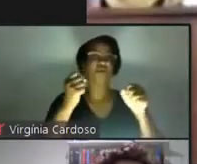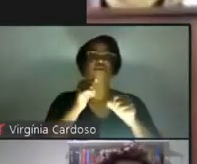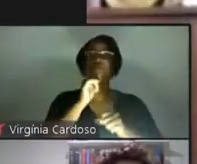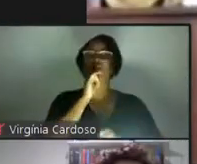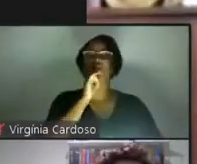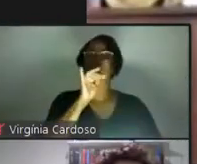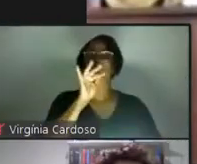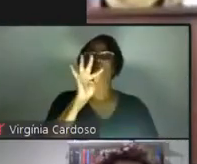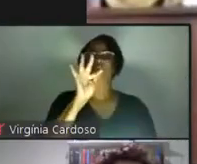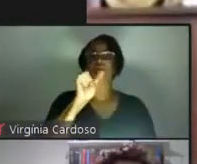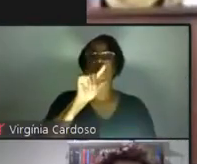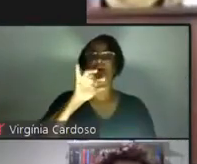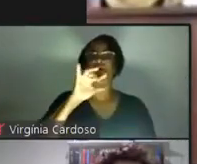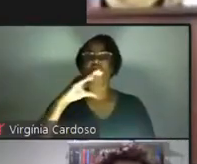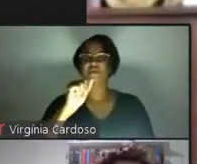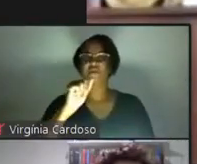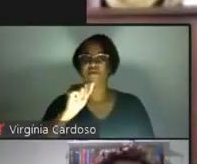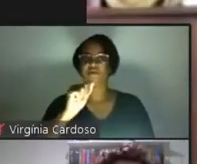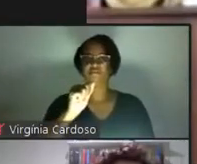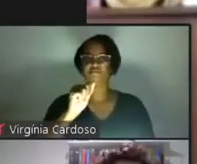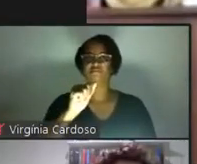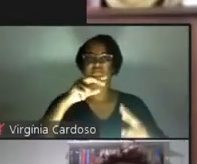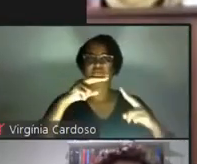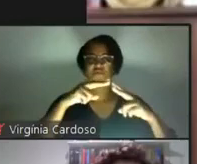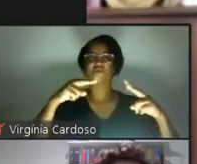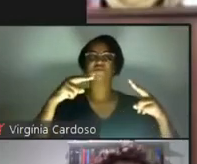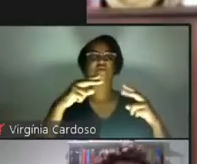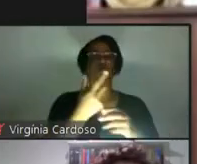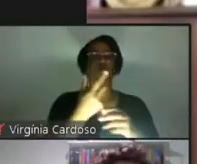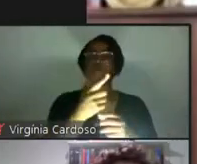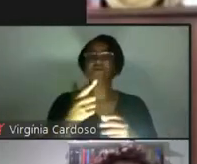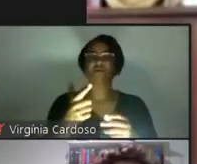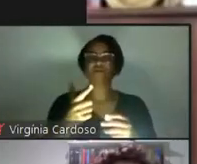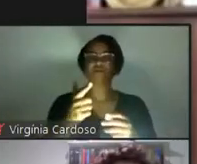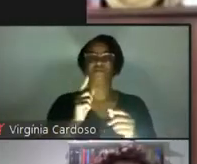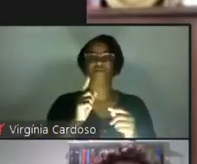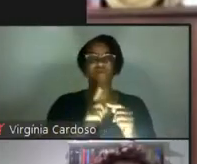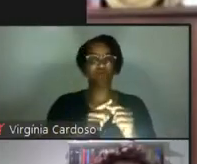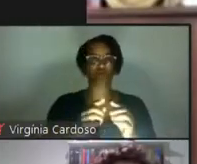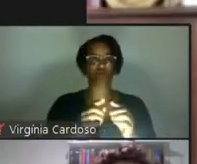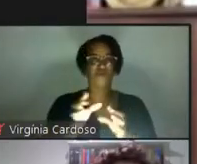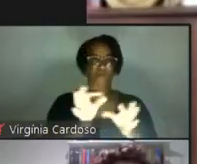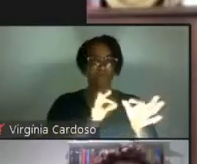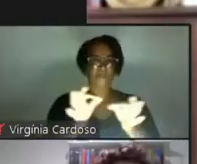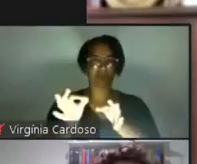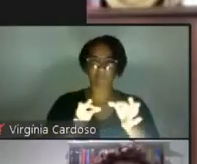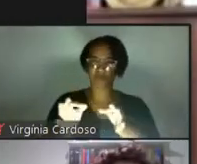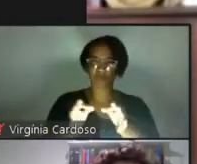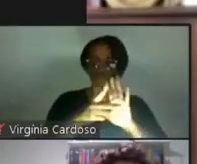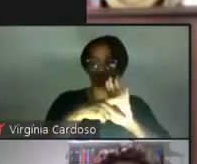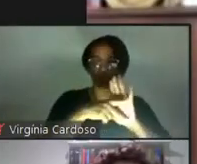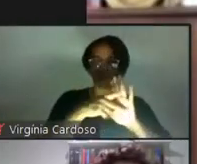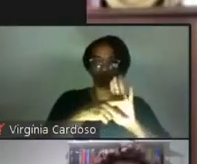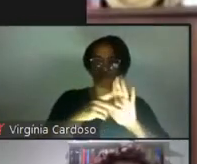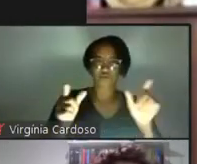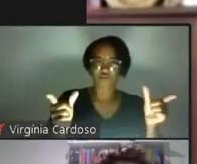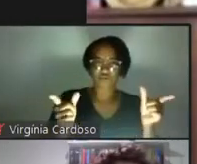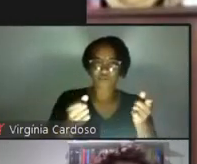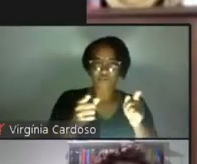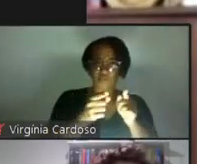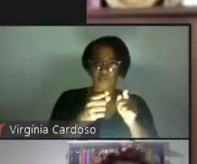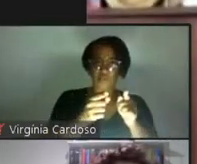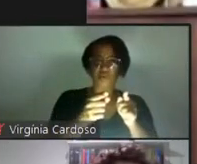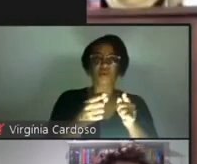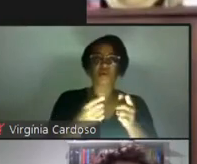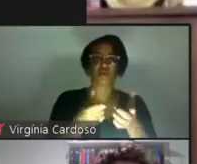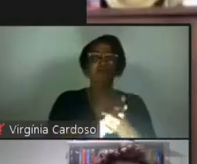Flica, ela não teve a versão virtual. A gente não fez a versão virtual porque a gente elaborou um puta projeto complexo, com